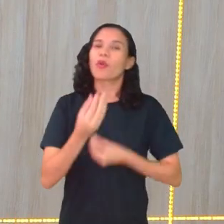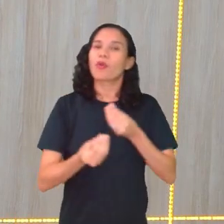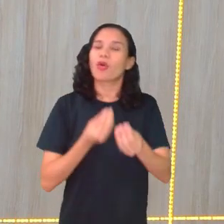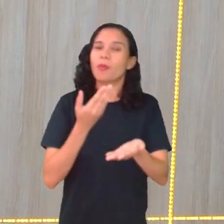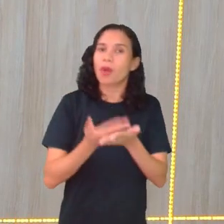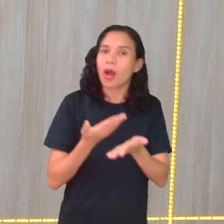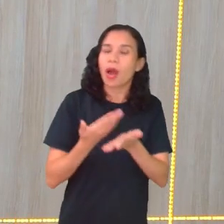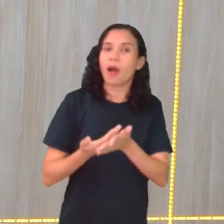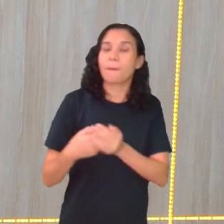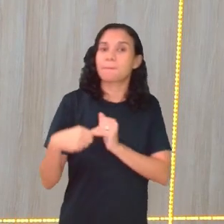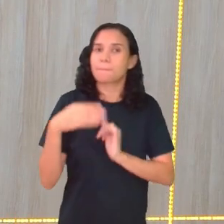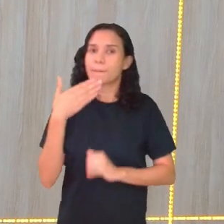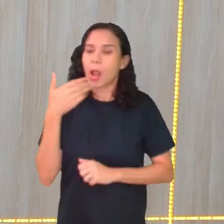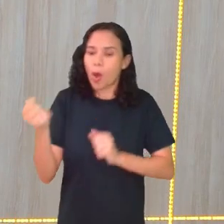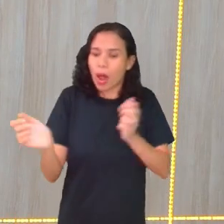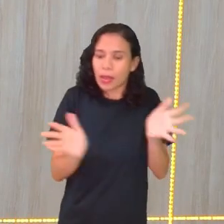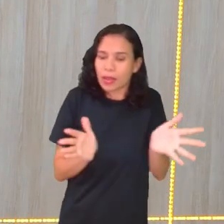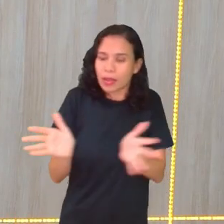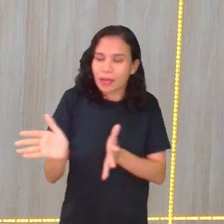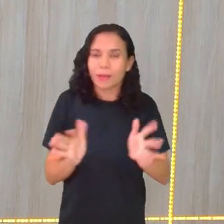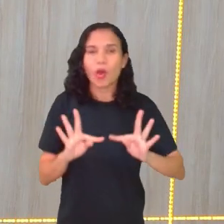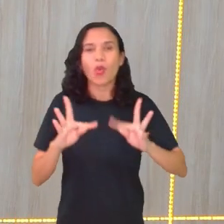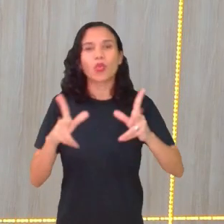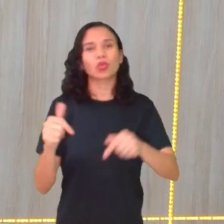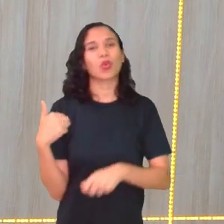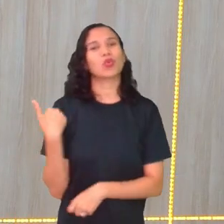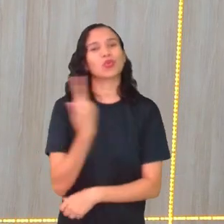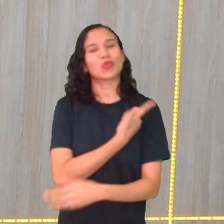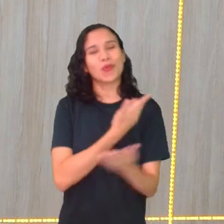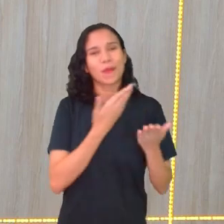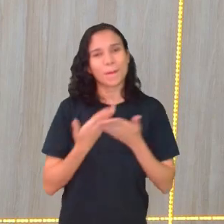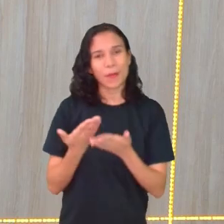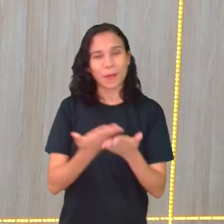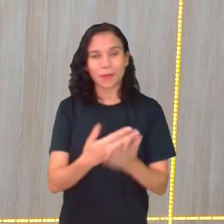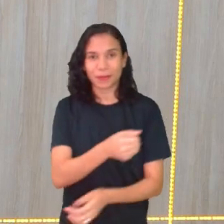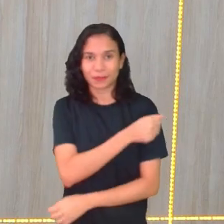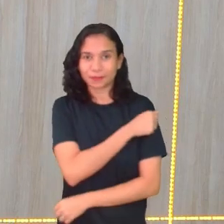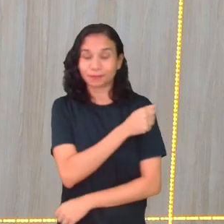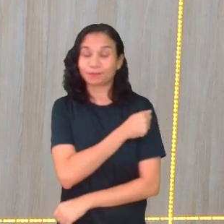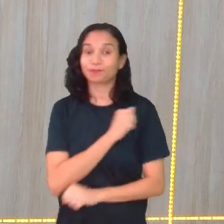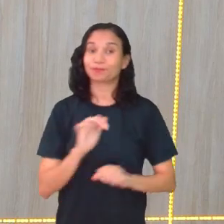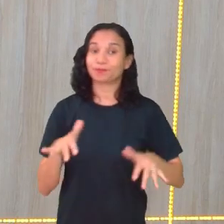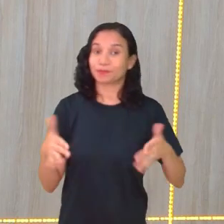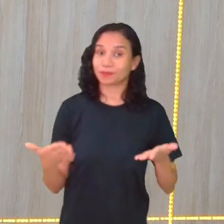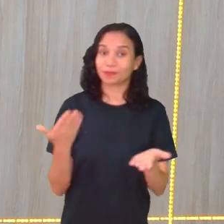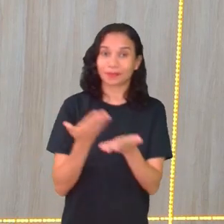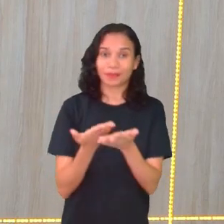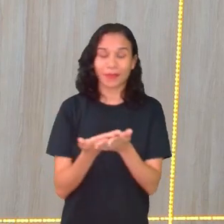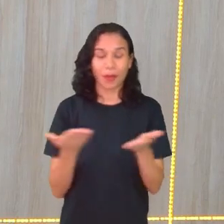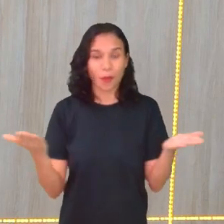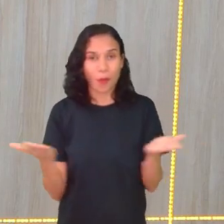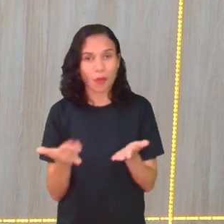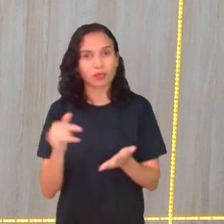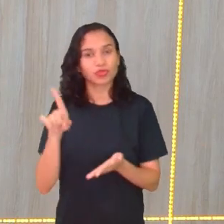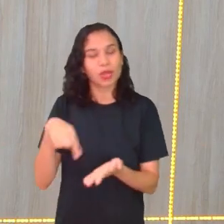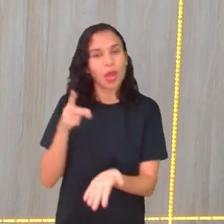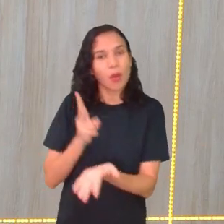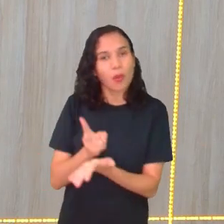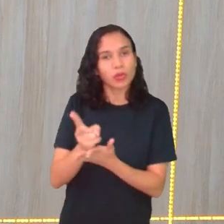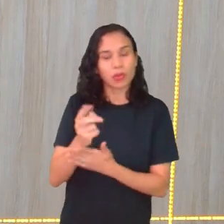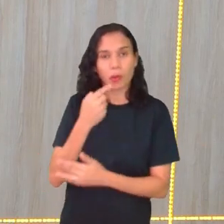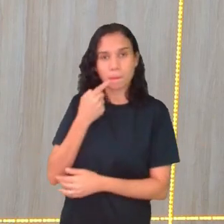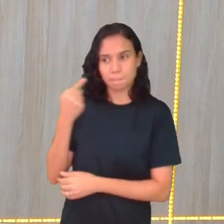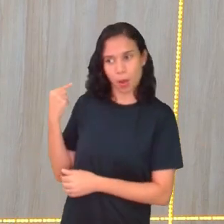aulas cada vez mais acessibilidade a todos os nossos estudantes. Então, a nossa aula de hoje, ela é uma continuação da nossa